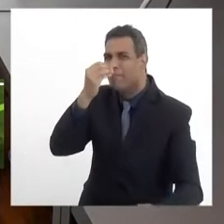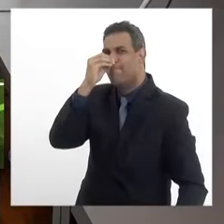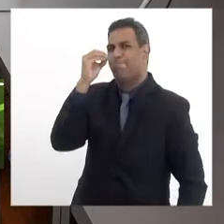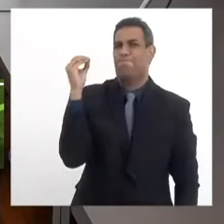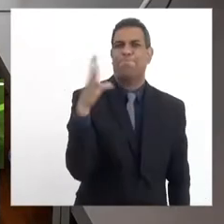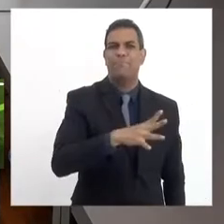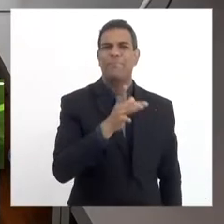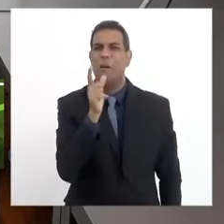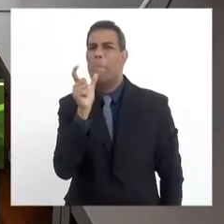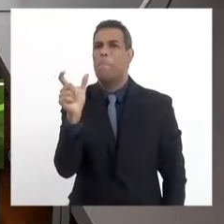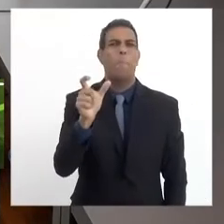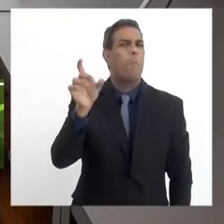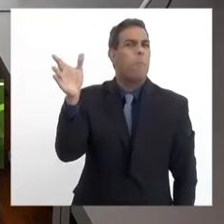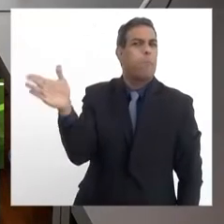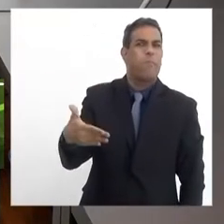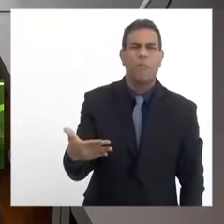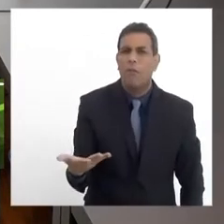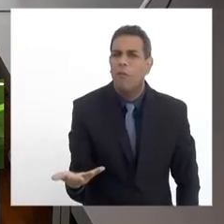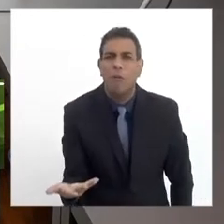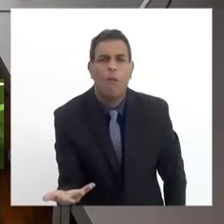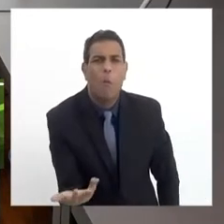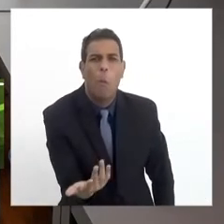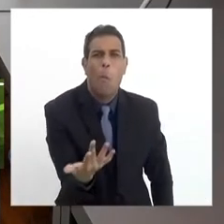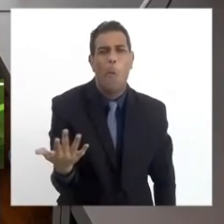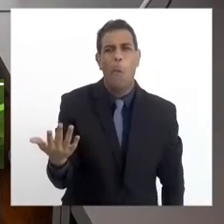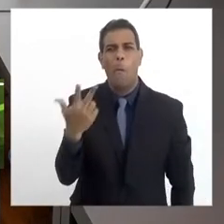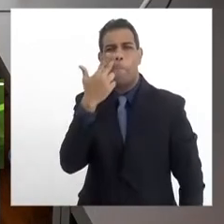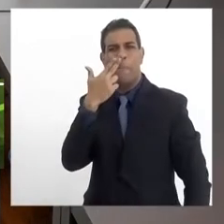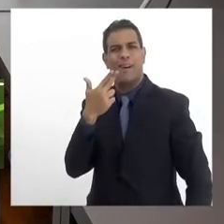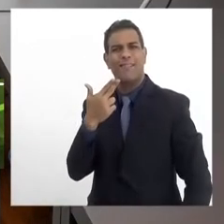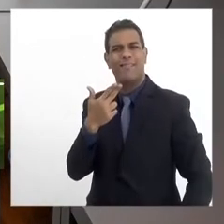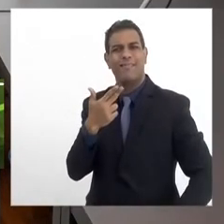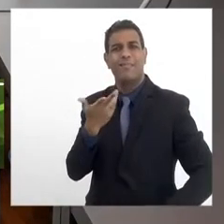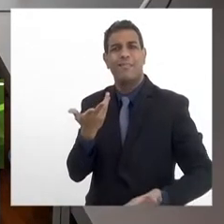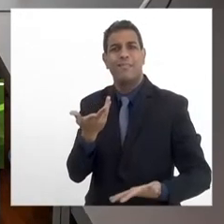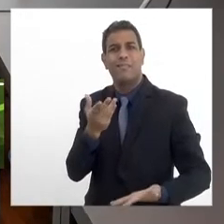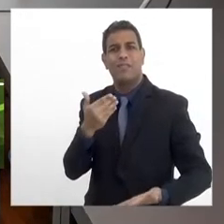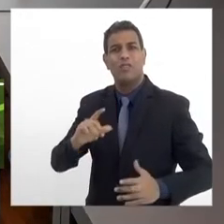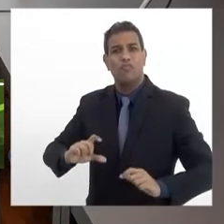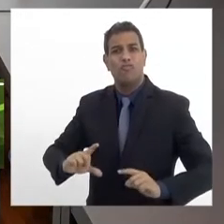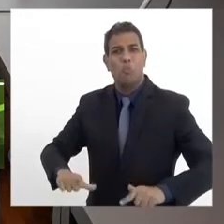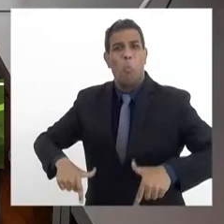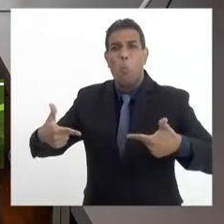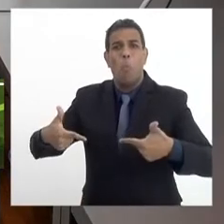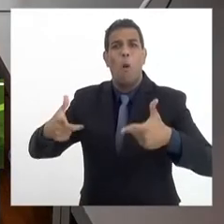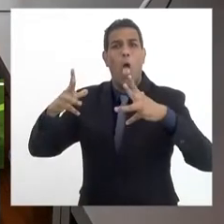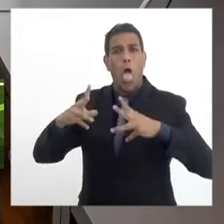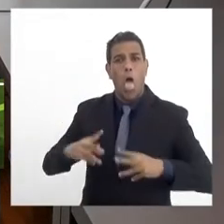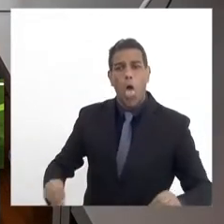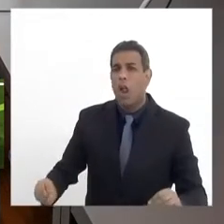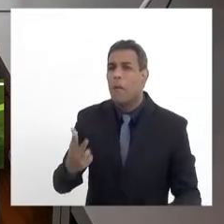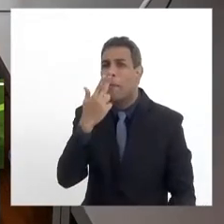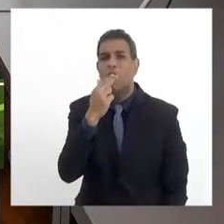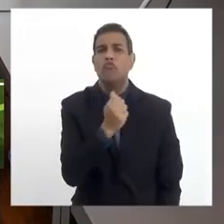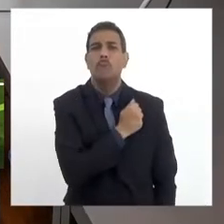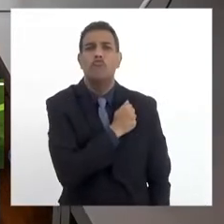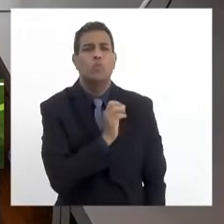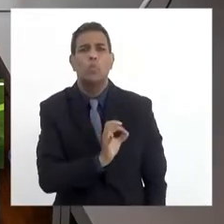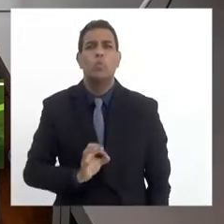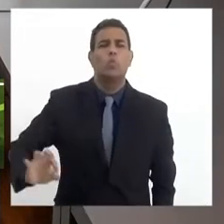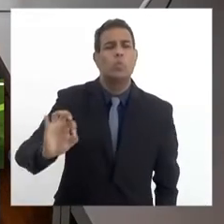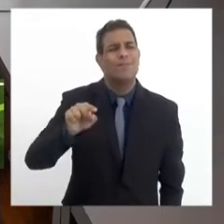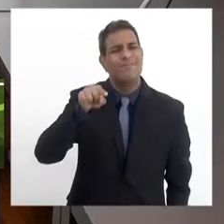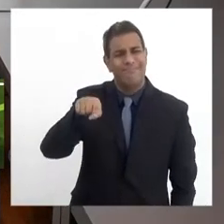questão insensível dessa, na verdade, a pior barreira, o que impede alguém da inclusão é a atitude, é a maneira de